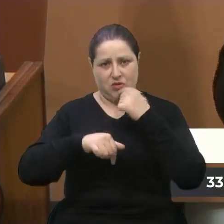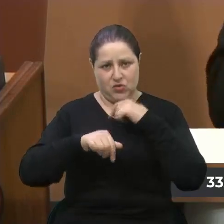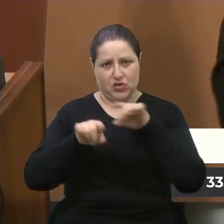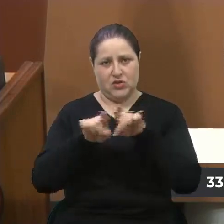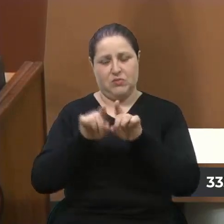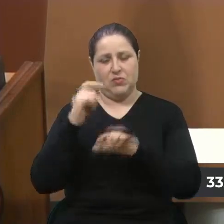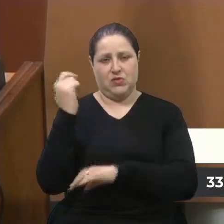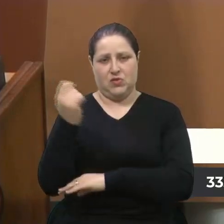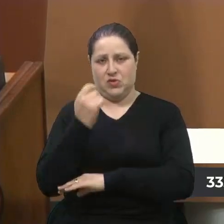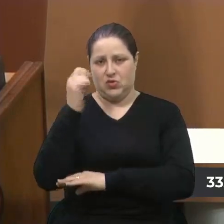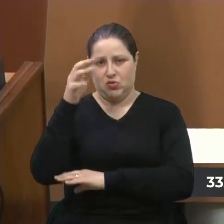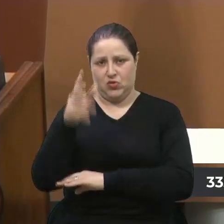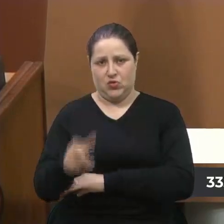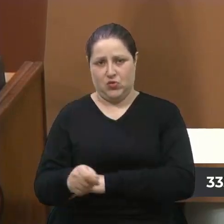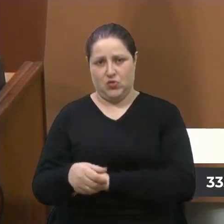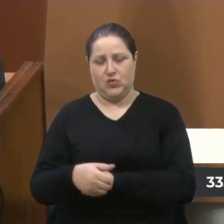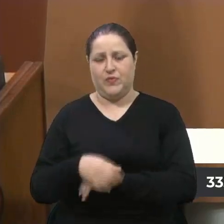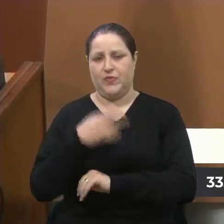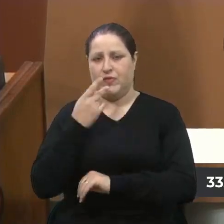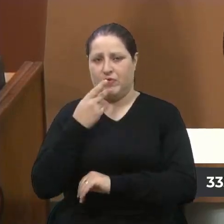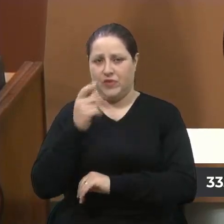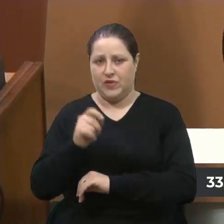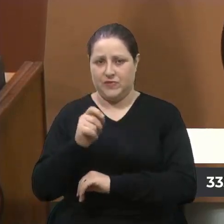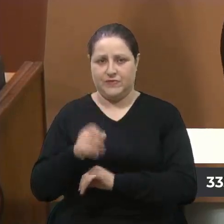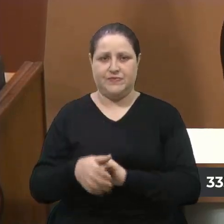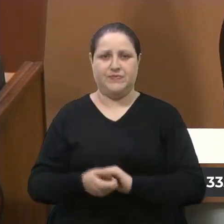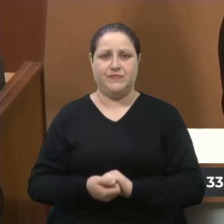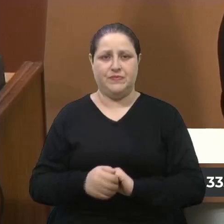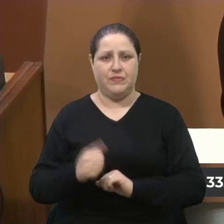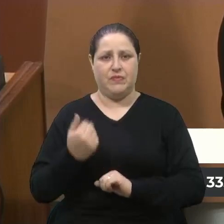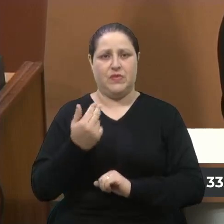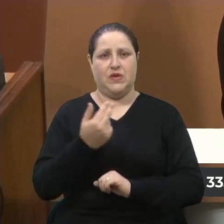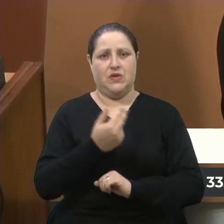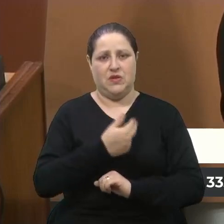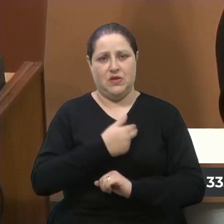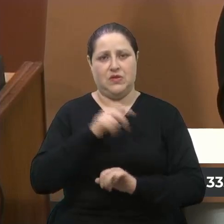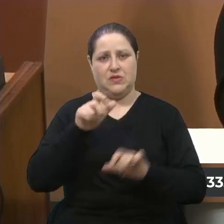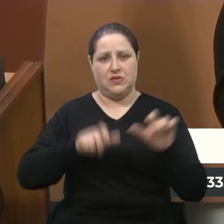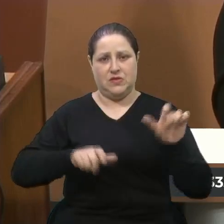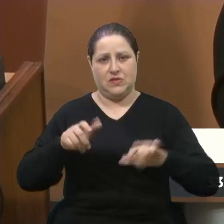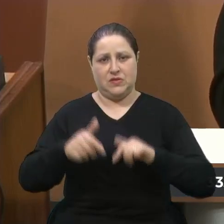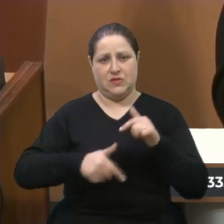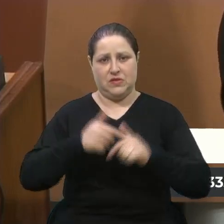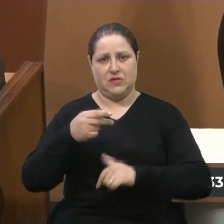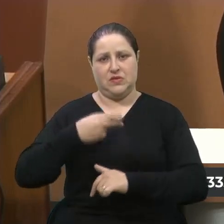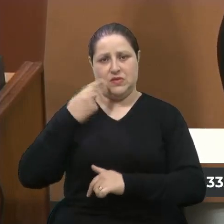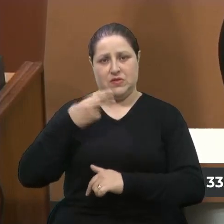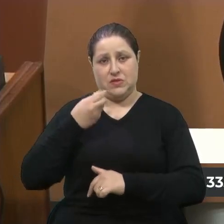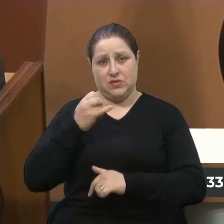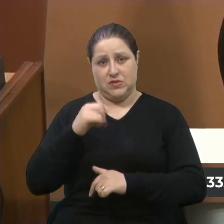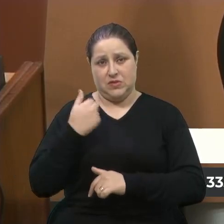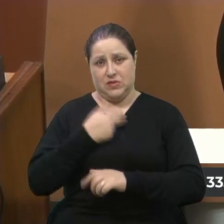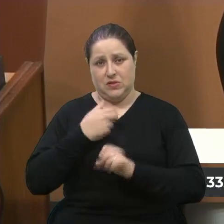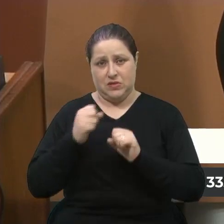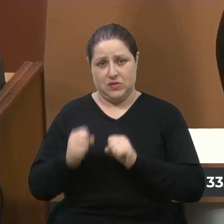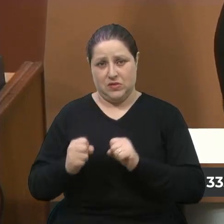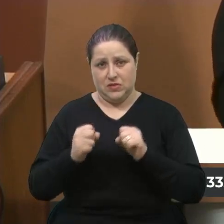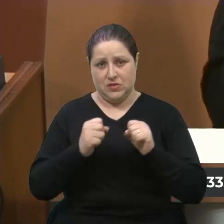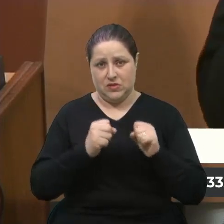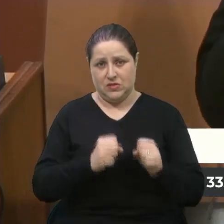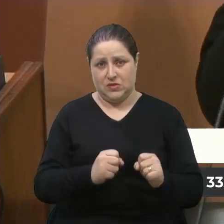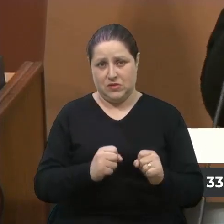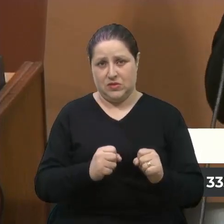Sul. E dizer que nós, políticos, se pudermos,